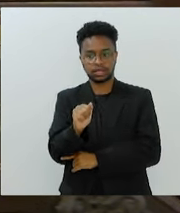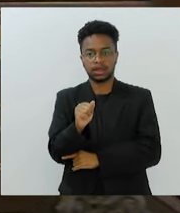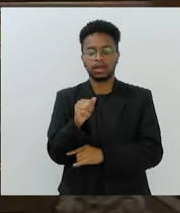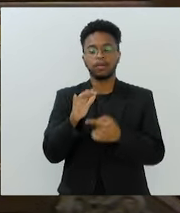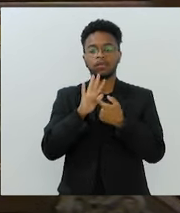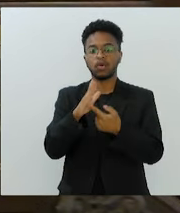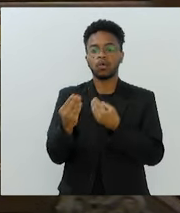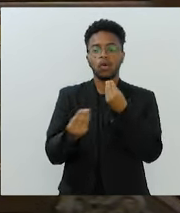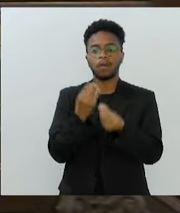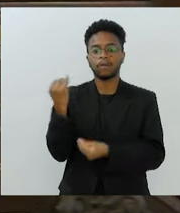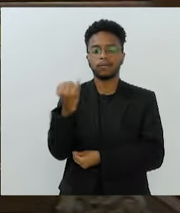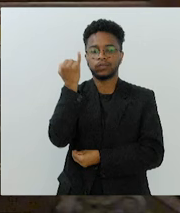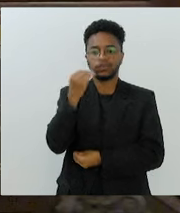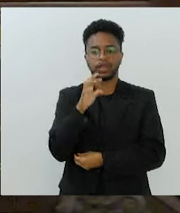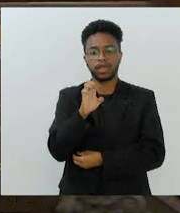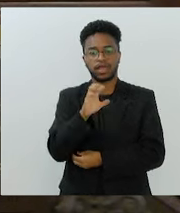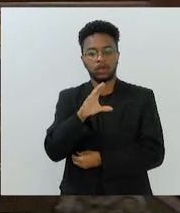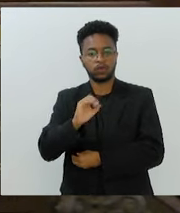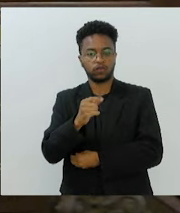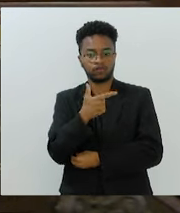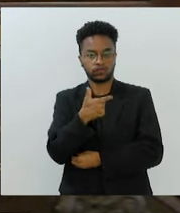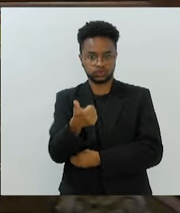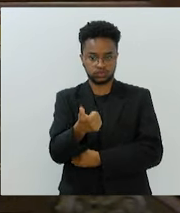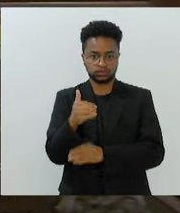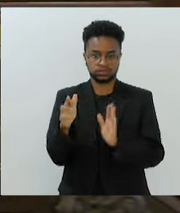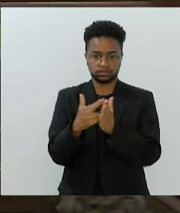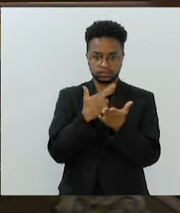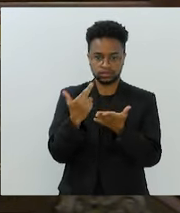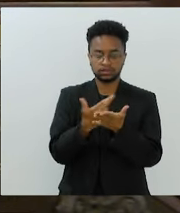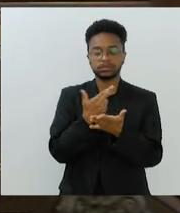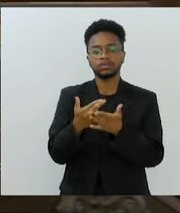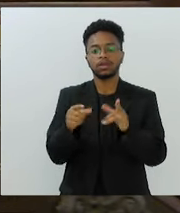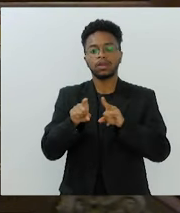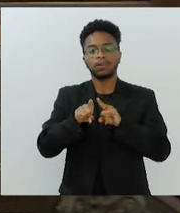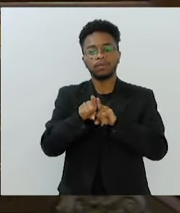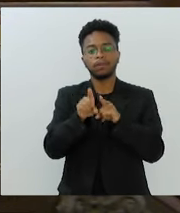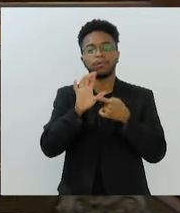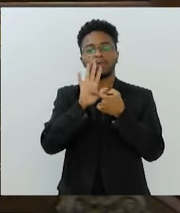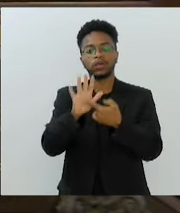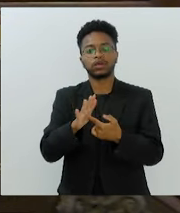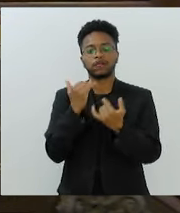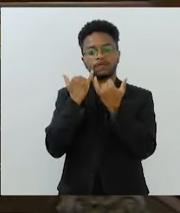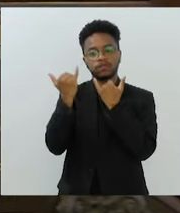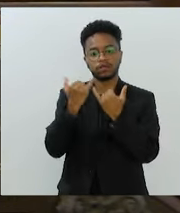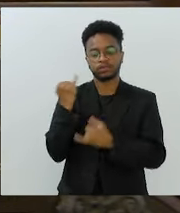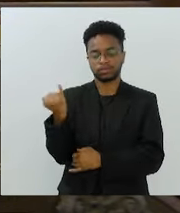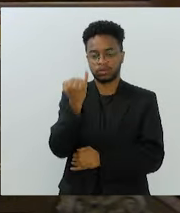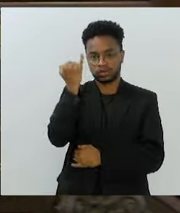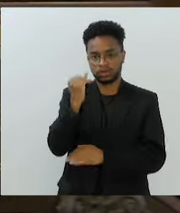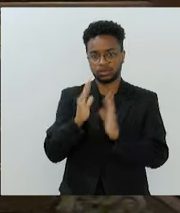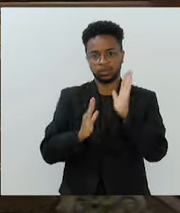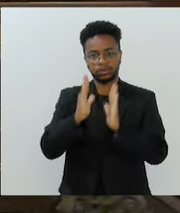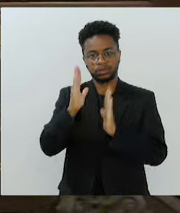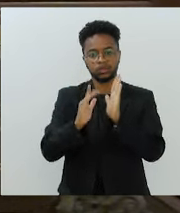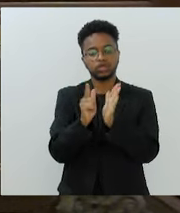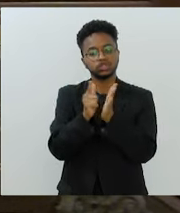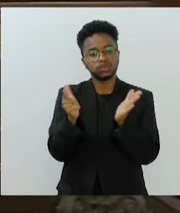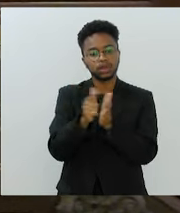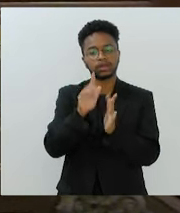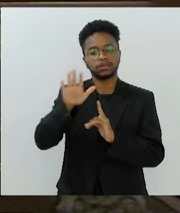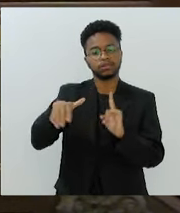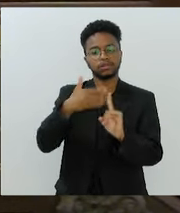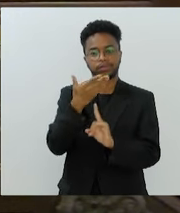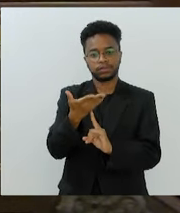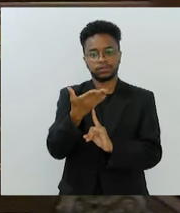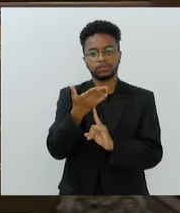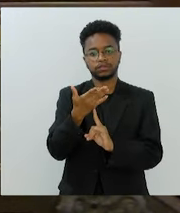importância da Eco 21, da revista, trazendo tanta informação relevante num período em que jornalismo ambiental